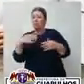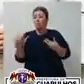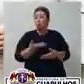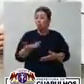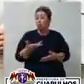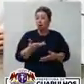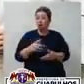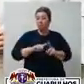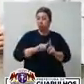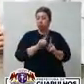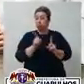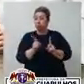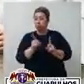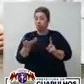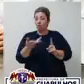em velocidade alta.